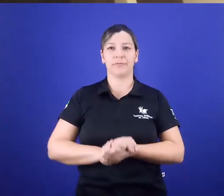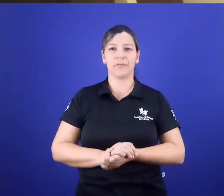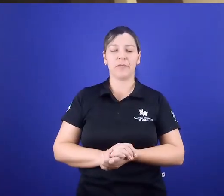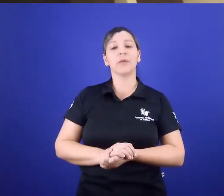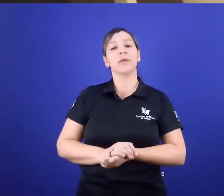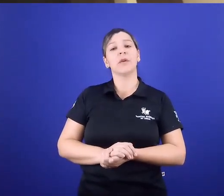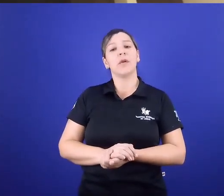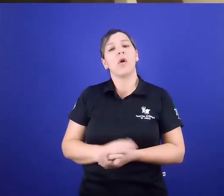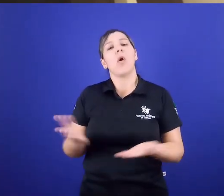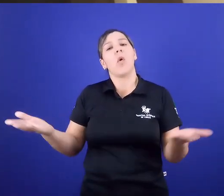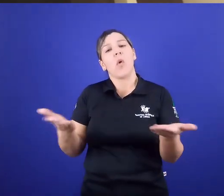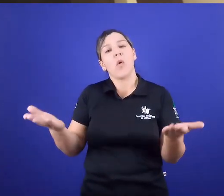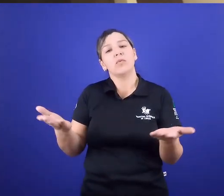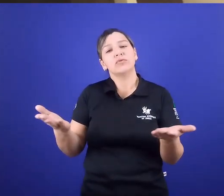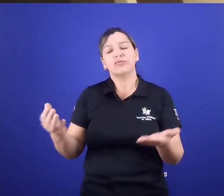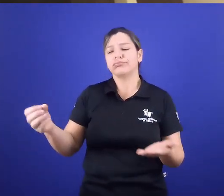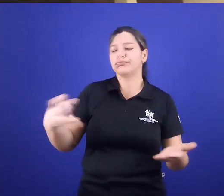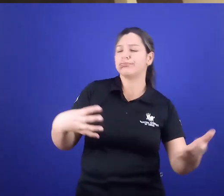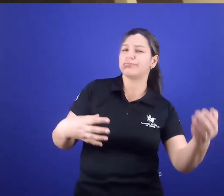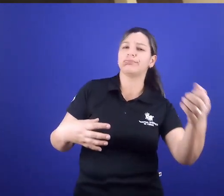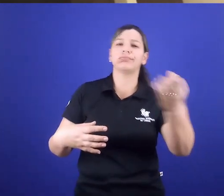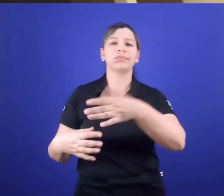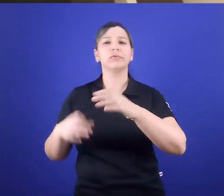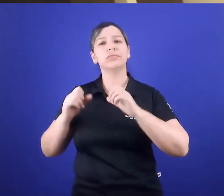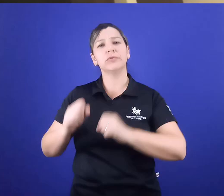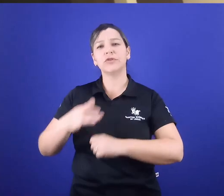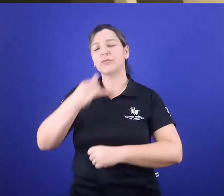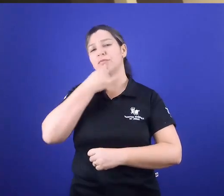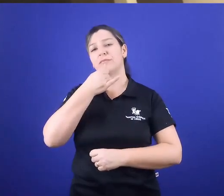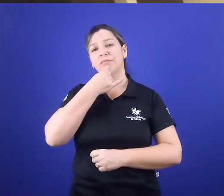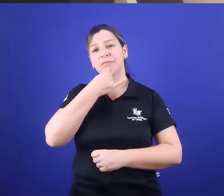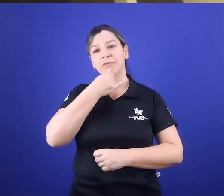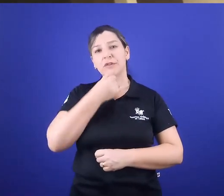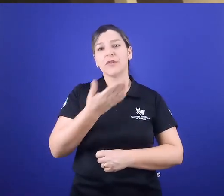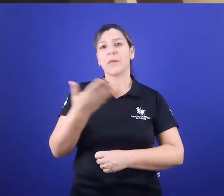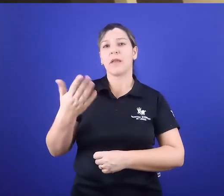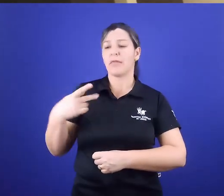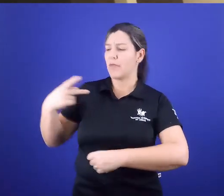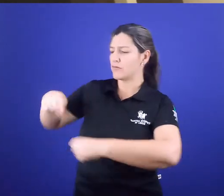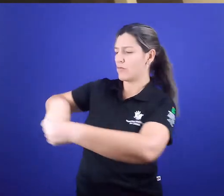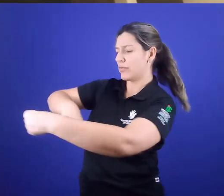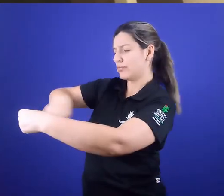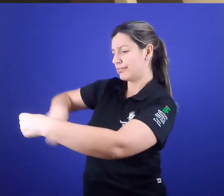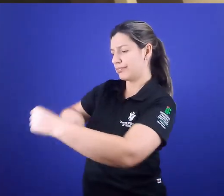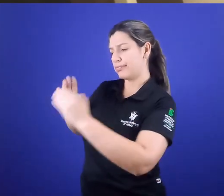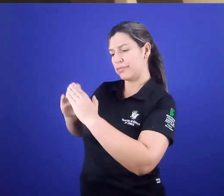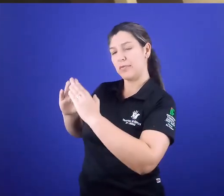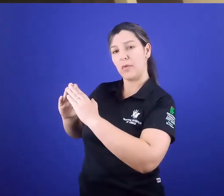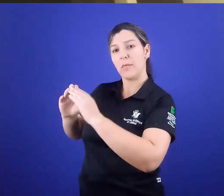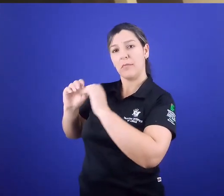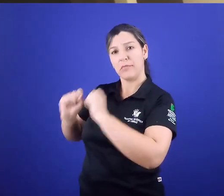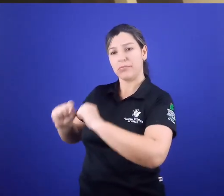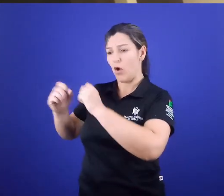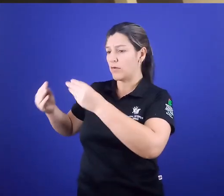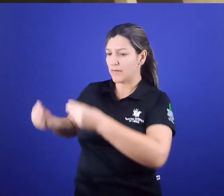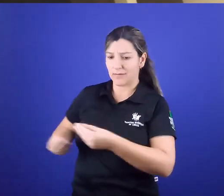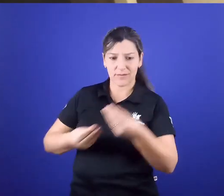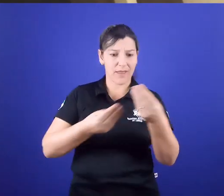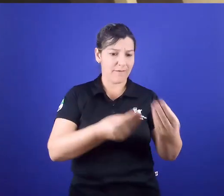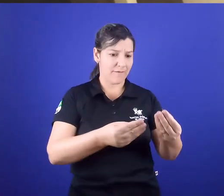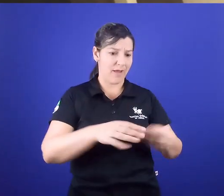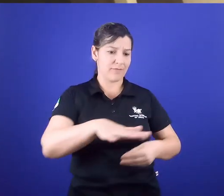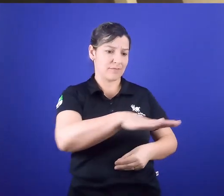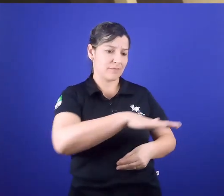tudo pode ser servido. Você pode trazer o que você faz na sua cozinha para um evento que tem sido